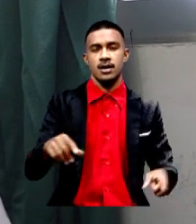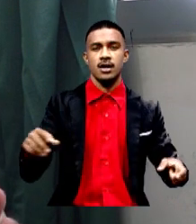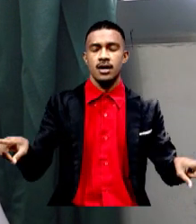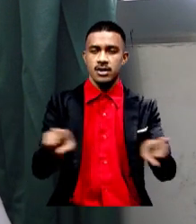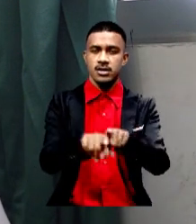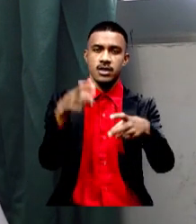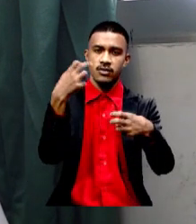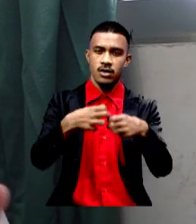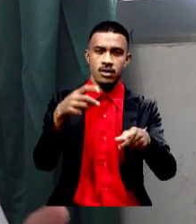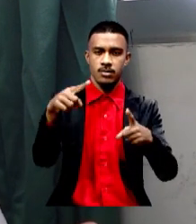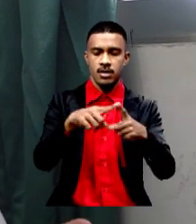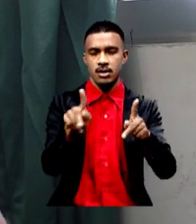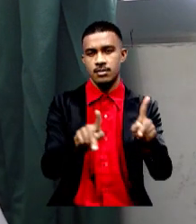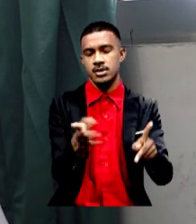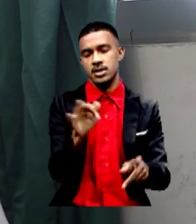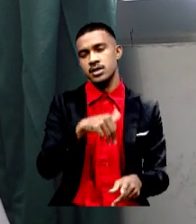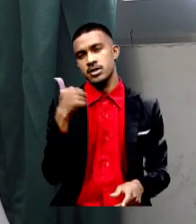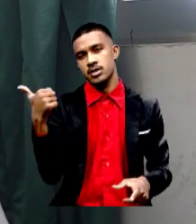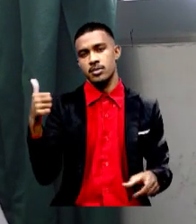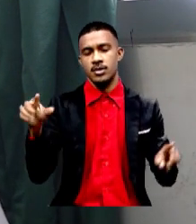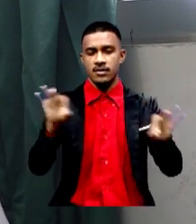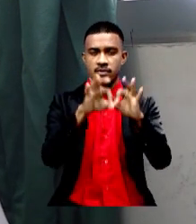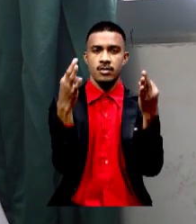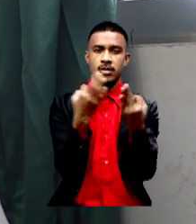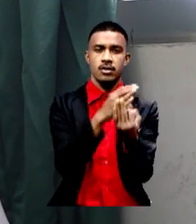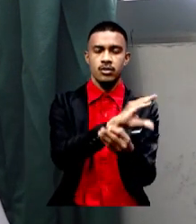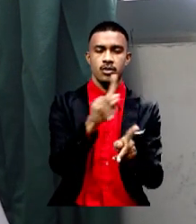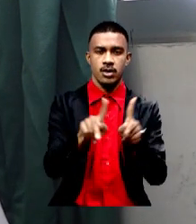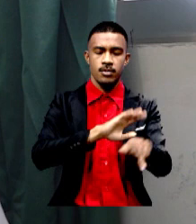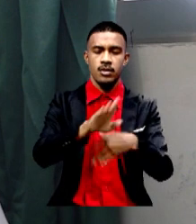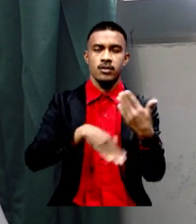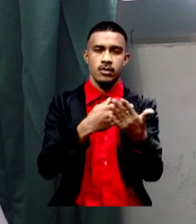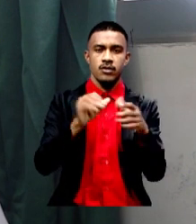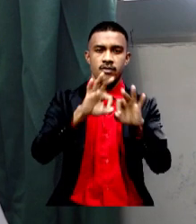sirok nebe mak ya sene sorin ba familia omus ba sociedade. Então familia mai